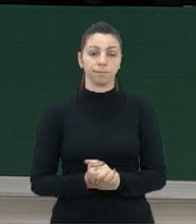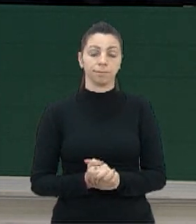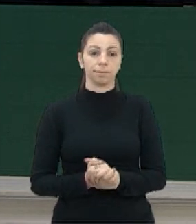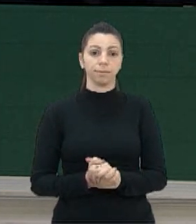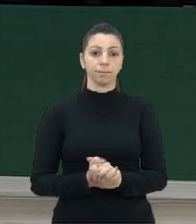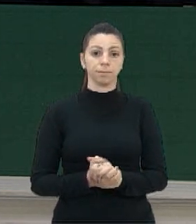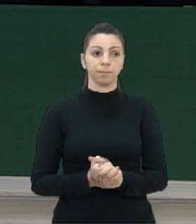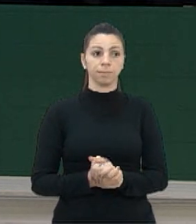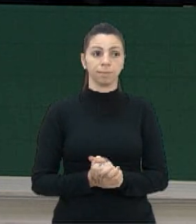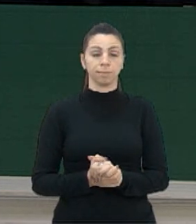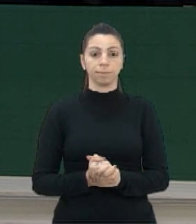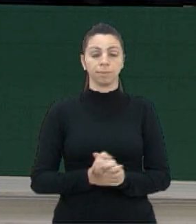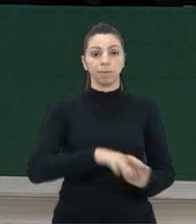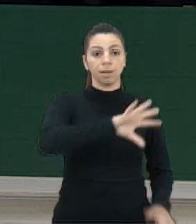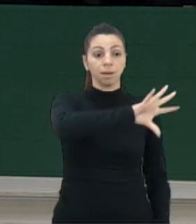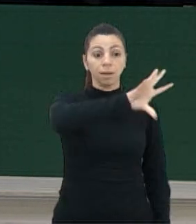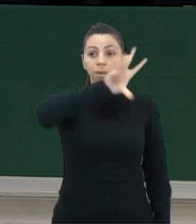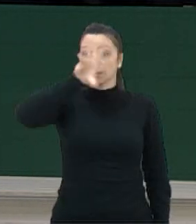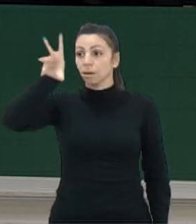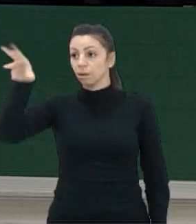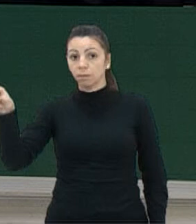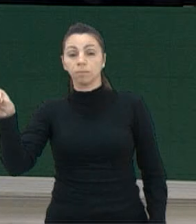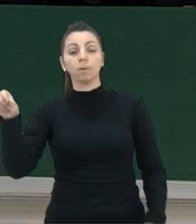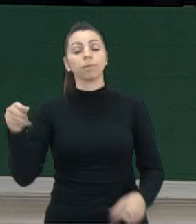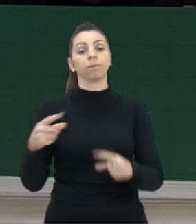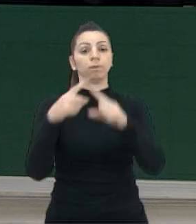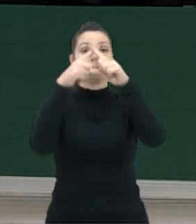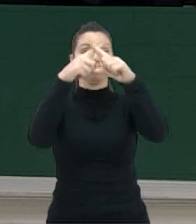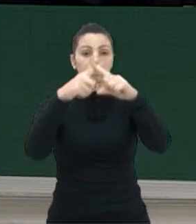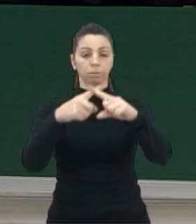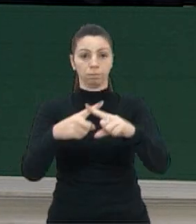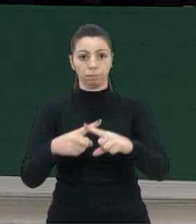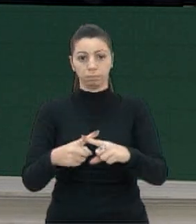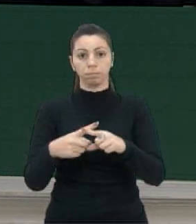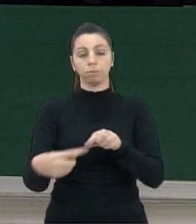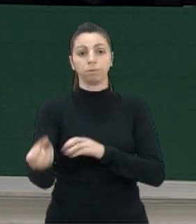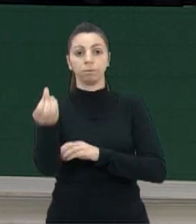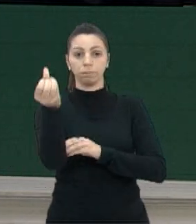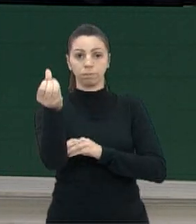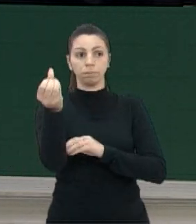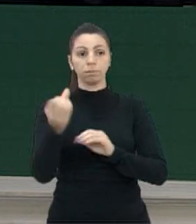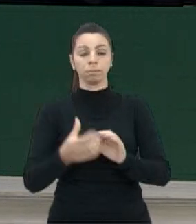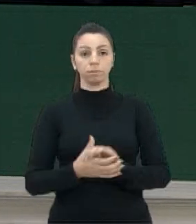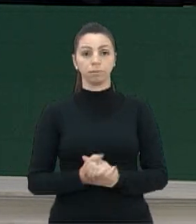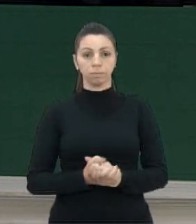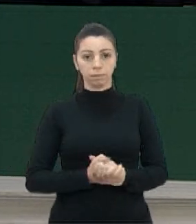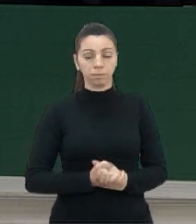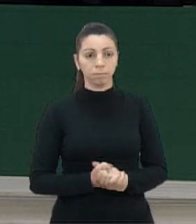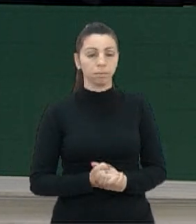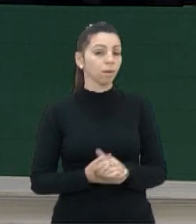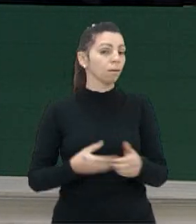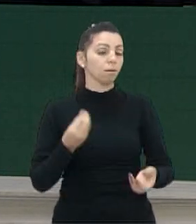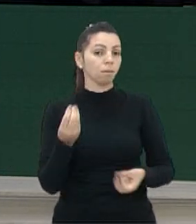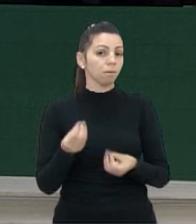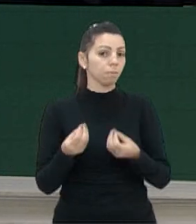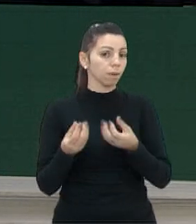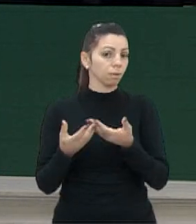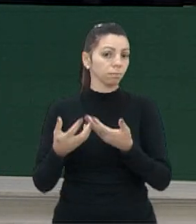multiplicar todos os meus envolvidos na história aqui por 6. Então, como é que vai ficar a